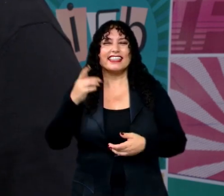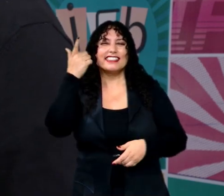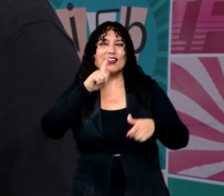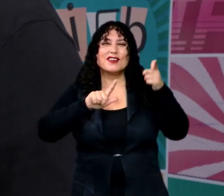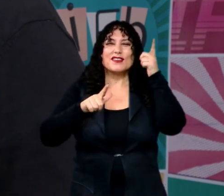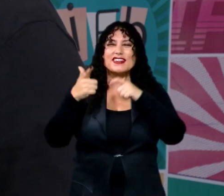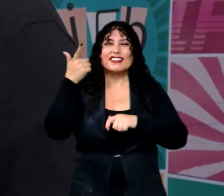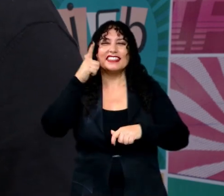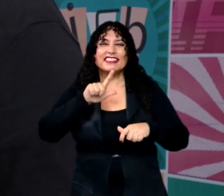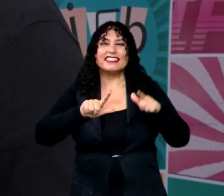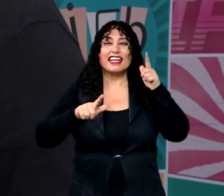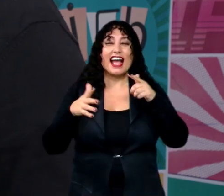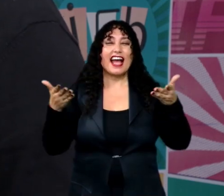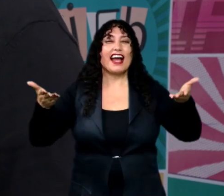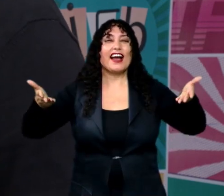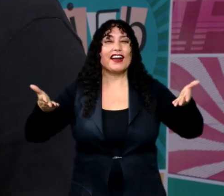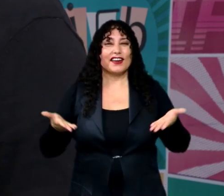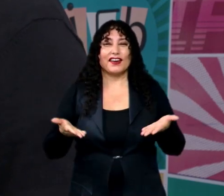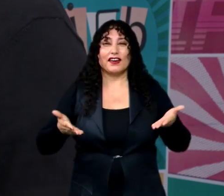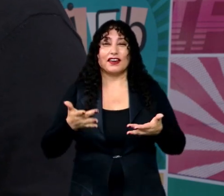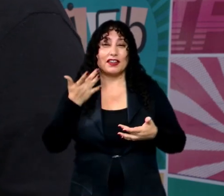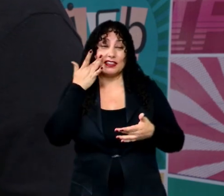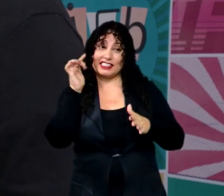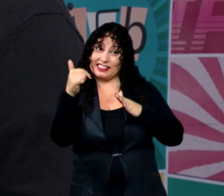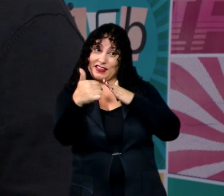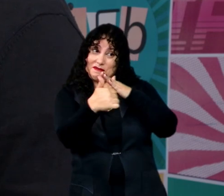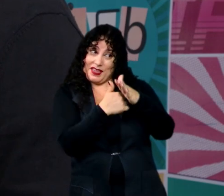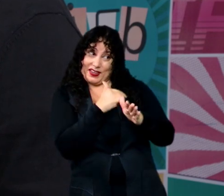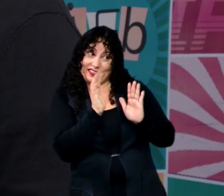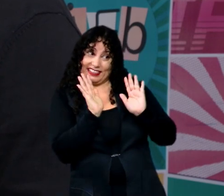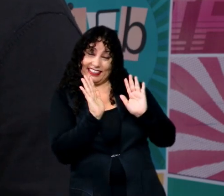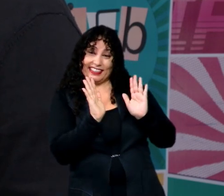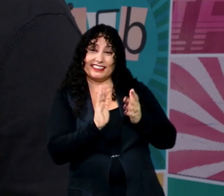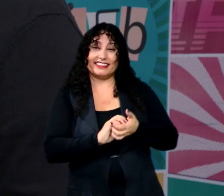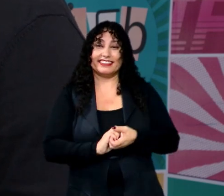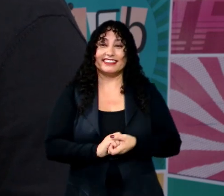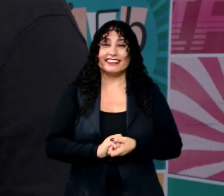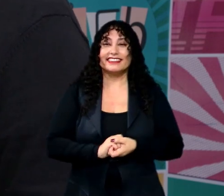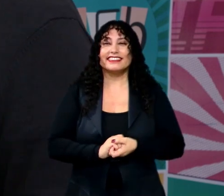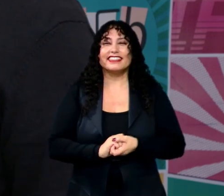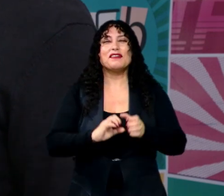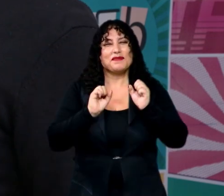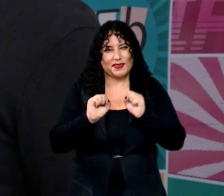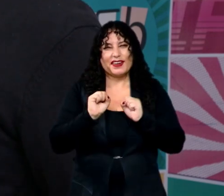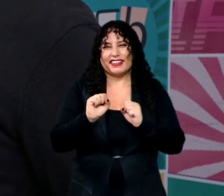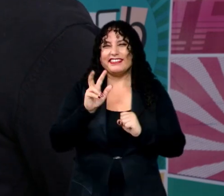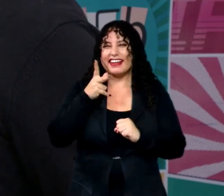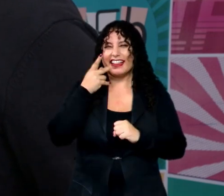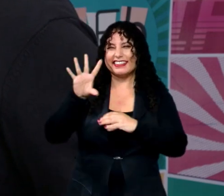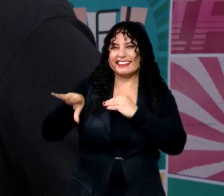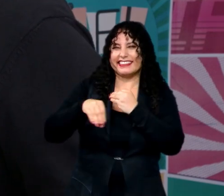alcance, né? Agora, eu não sei se você vai me perguntar isso, mas eu vou dizer já. Pode antecipar, vai.